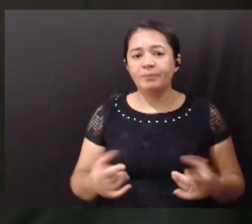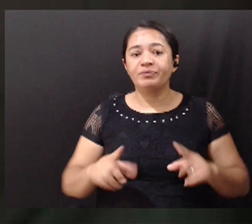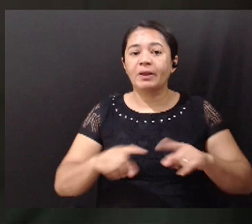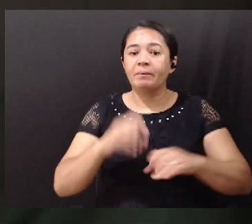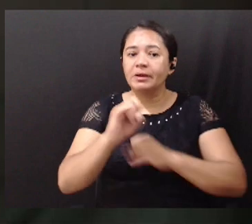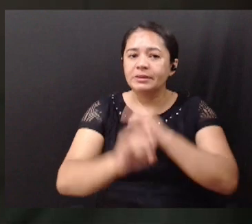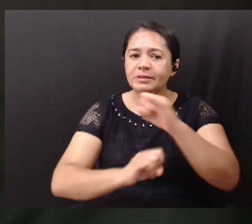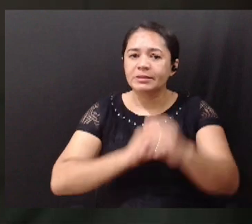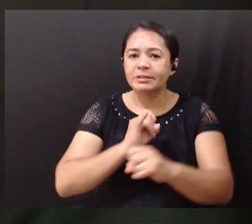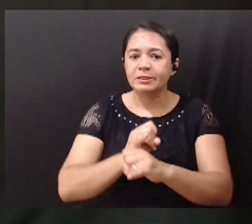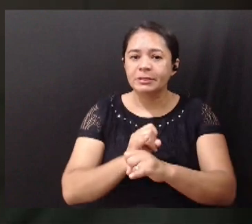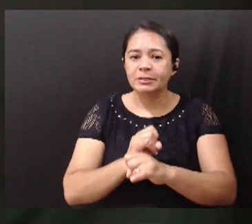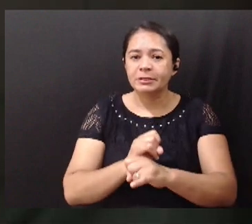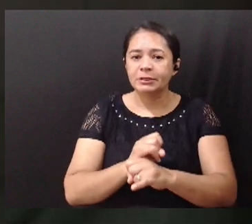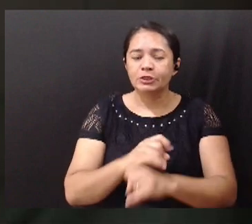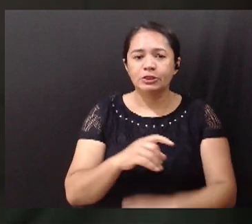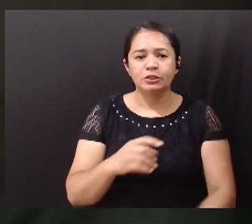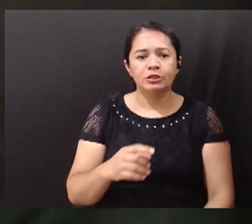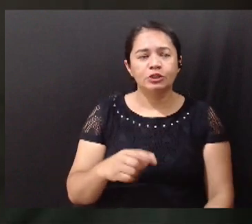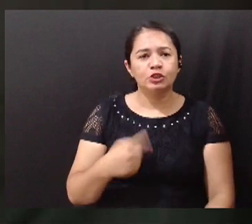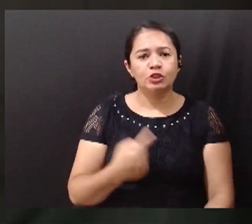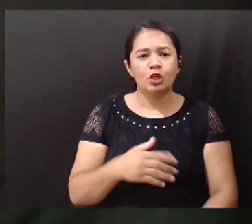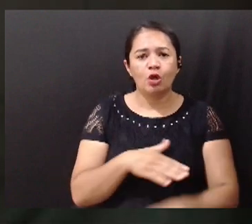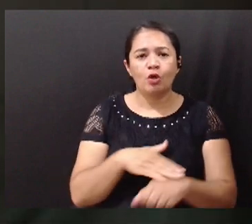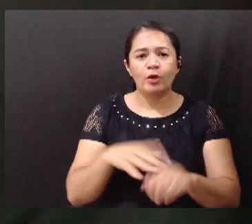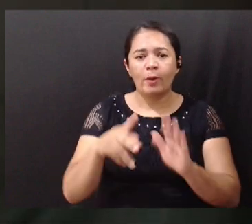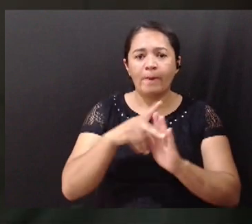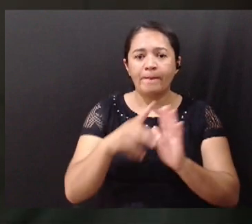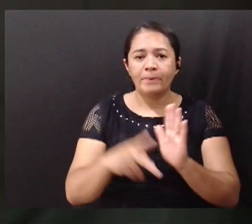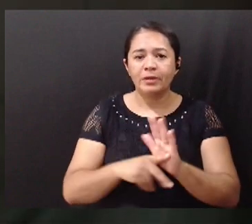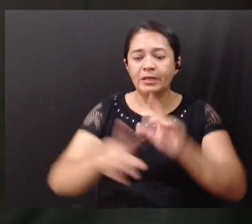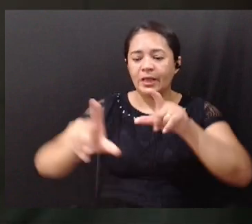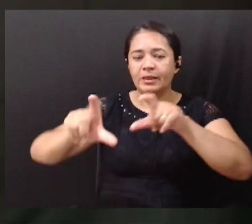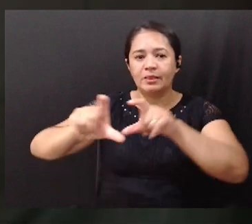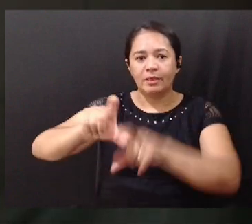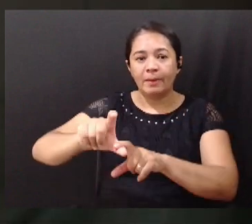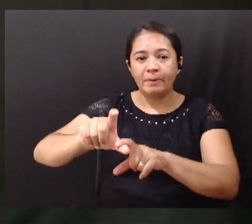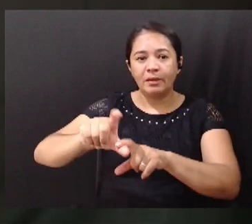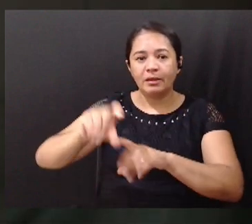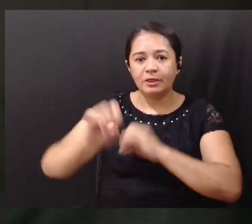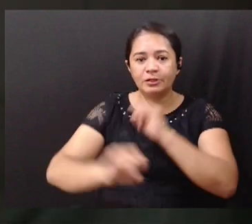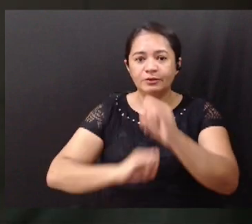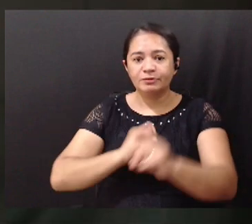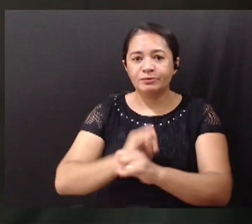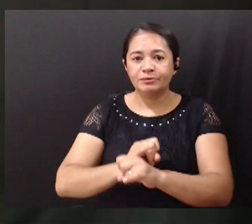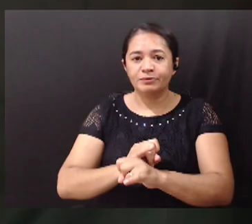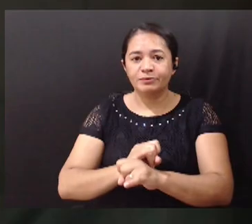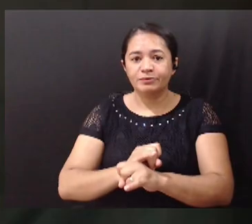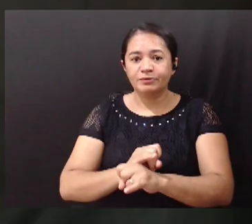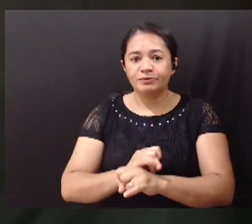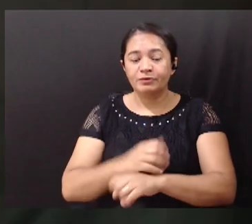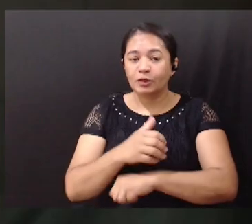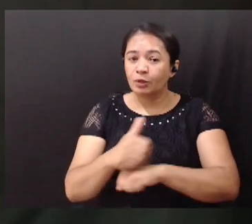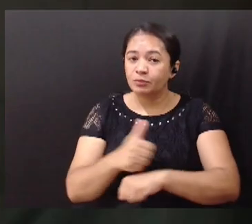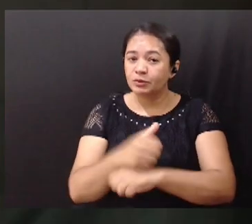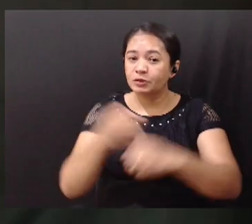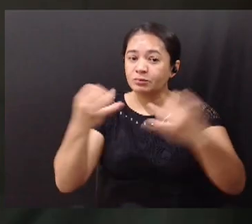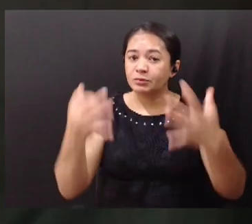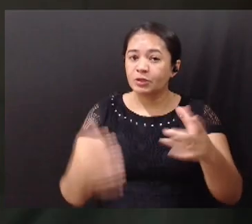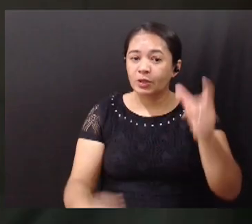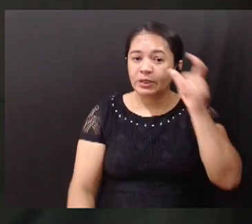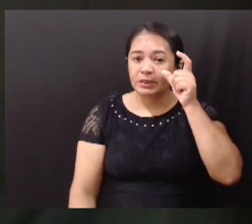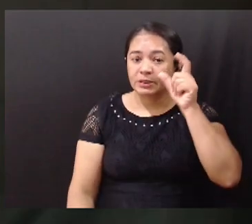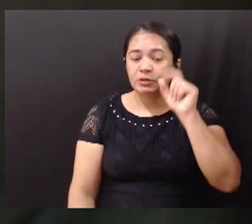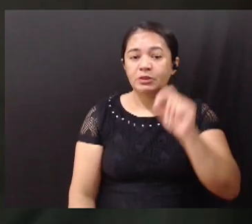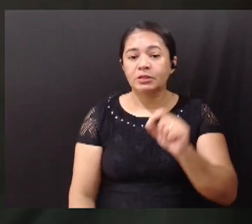um programa sobre dependência digital, e a nossa entrevistada pontuou algo que eu acho interessante a gente trazer. Ela disse